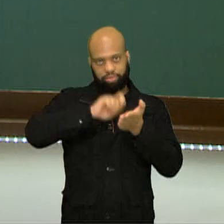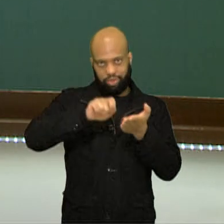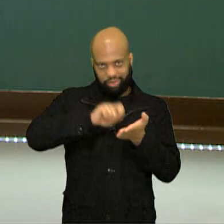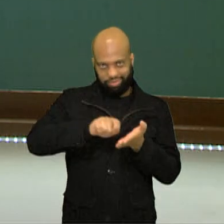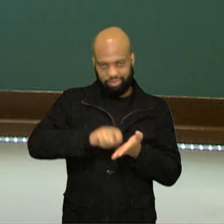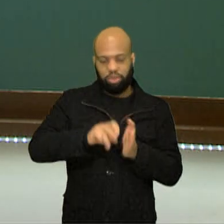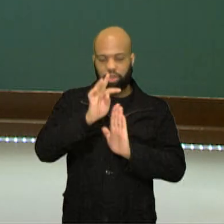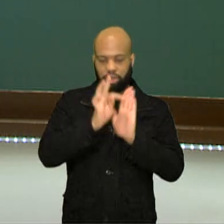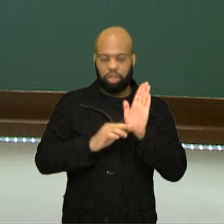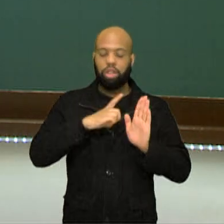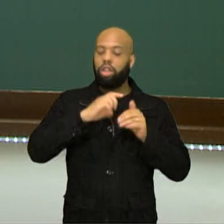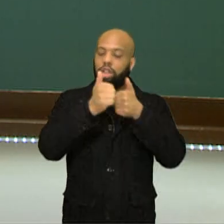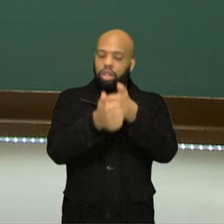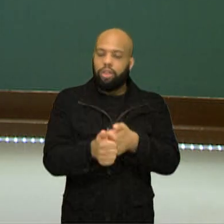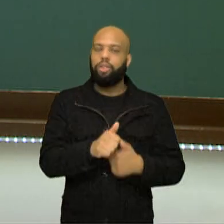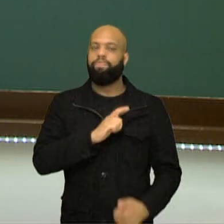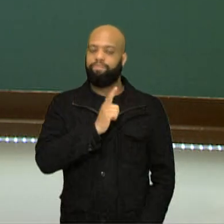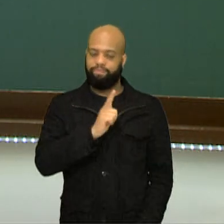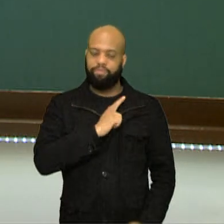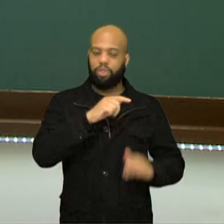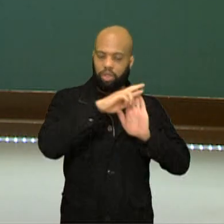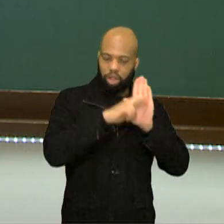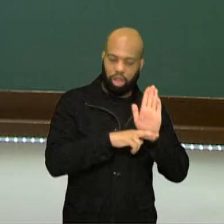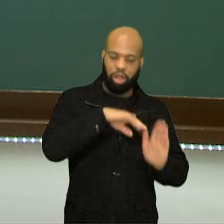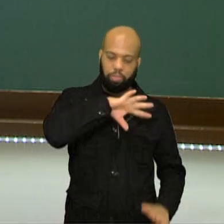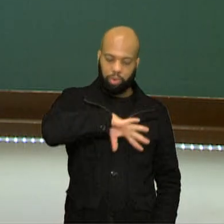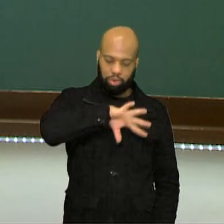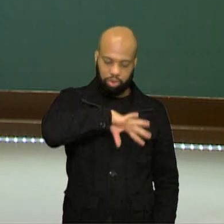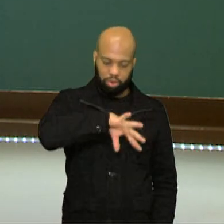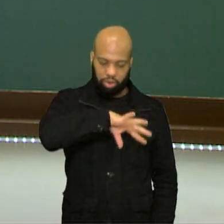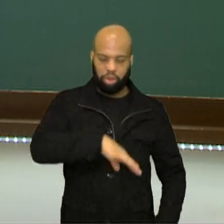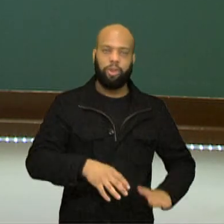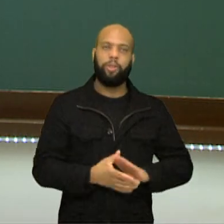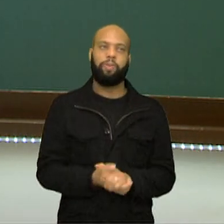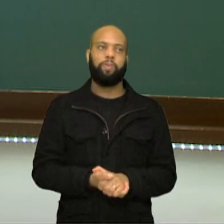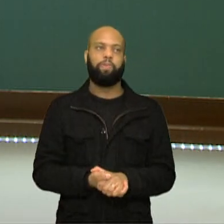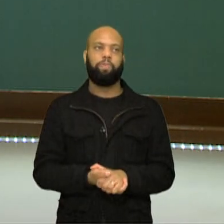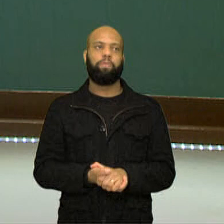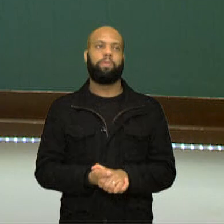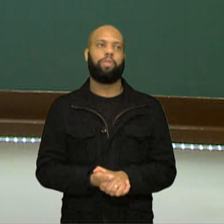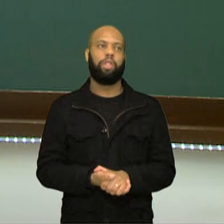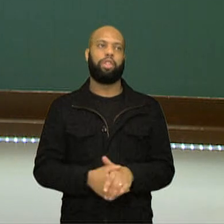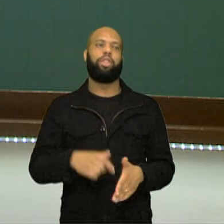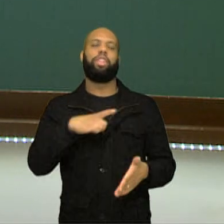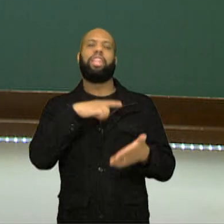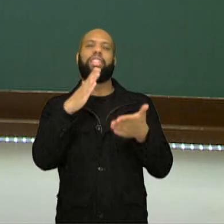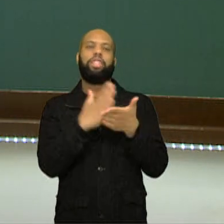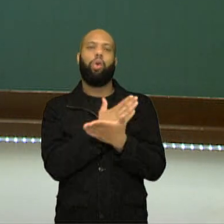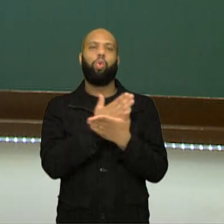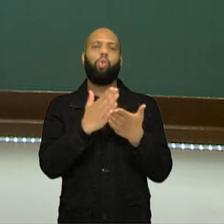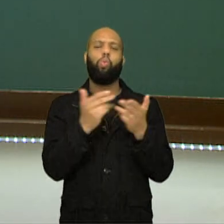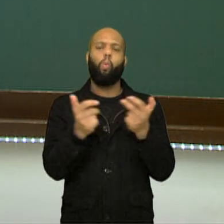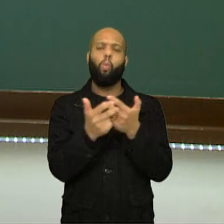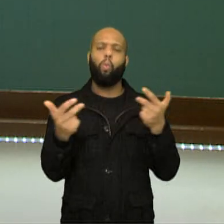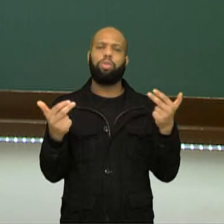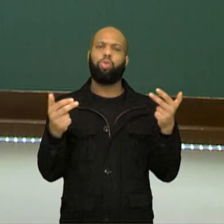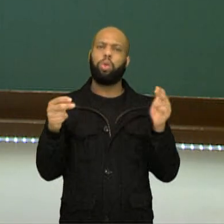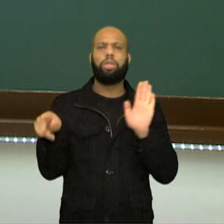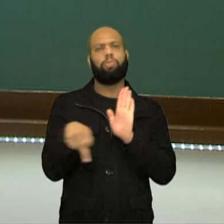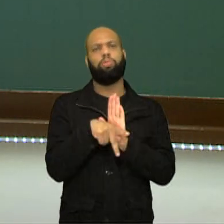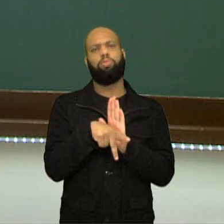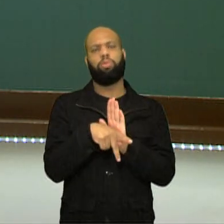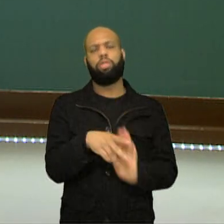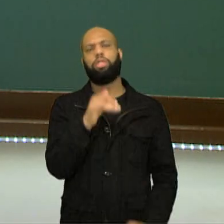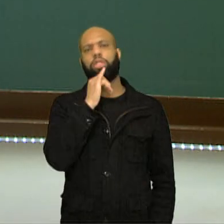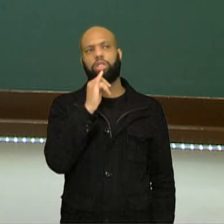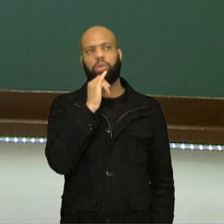deve obedecer às normas da língua padrão, a língua de Estado, né? Existem algumas especificidades aqui. No